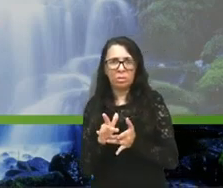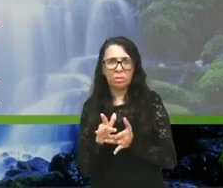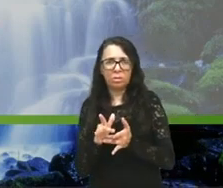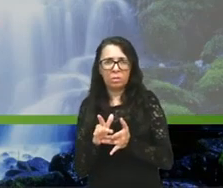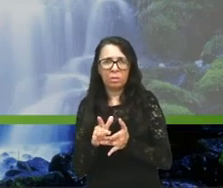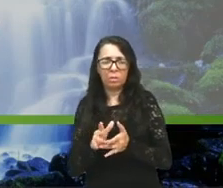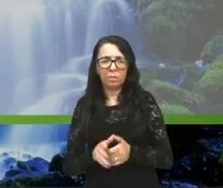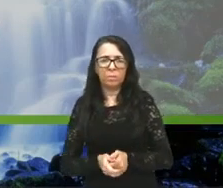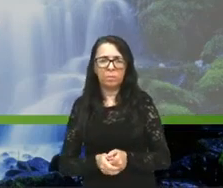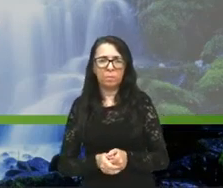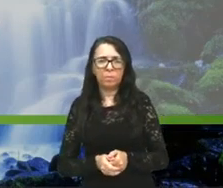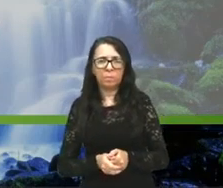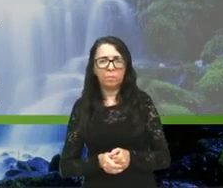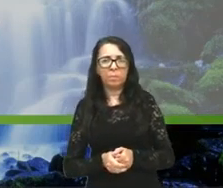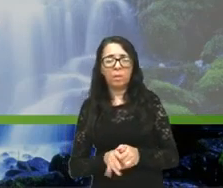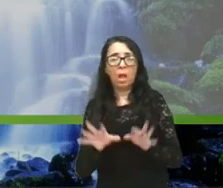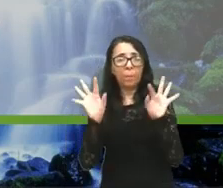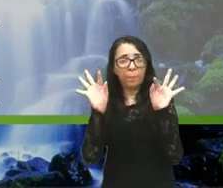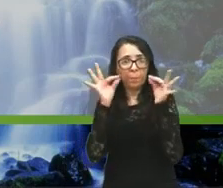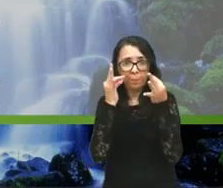guarda isso no seu coração.